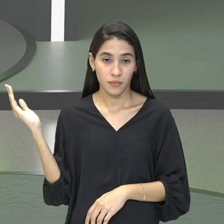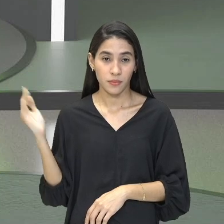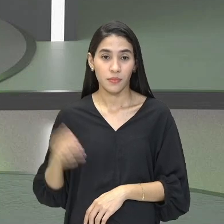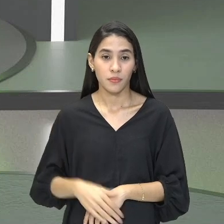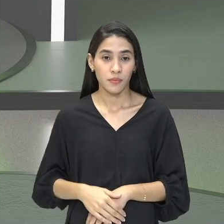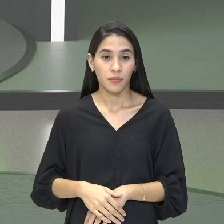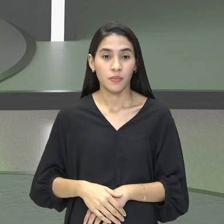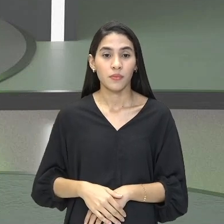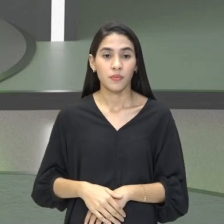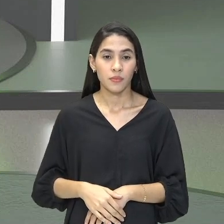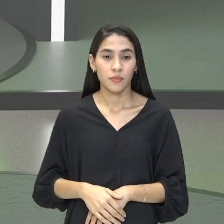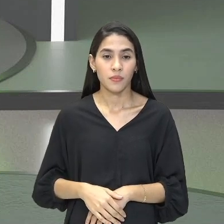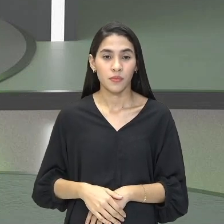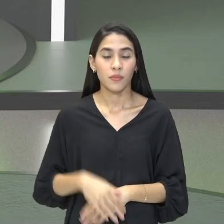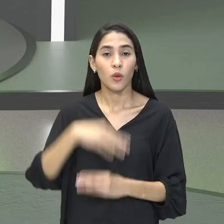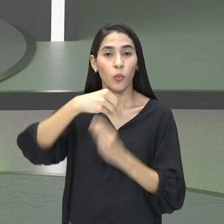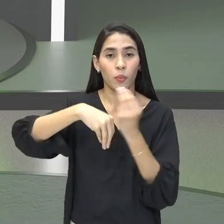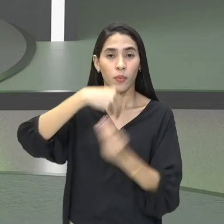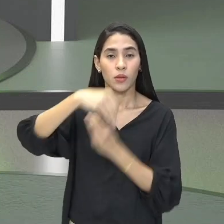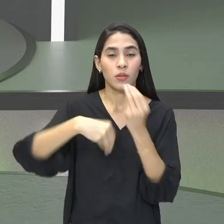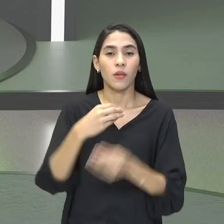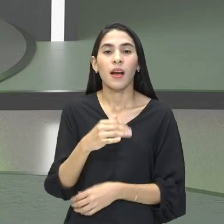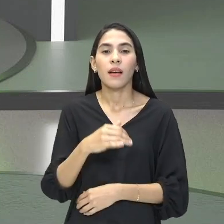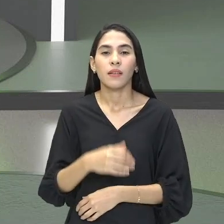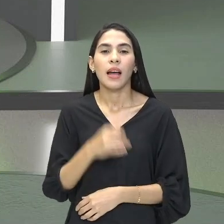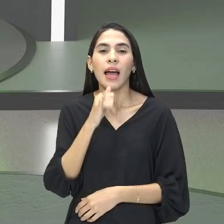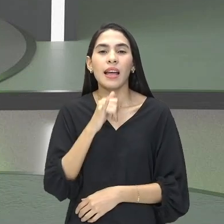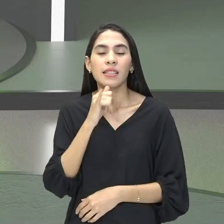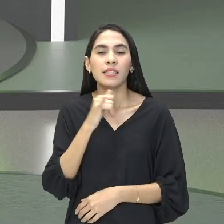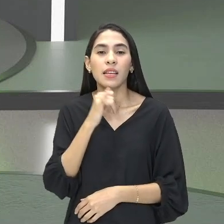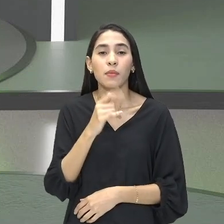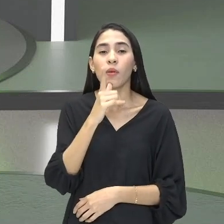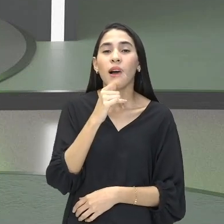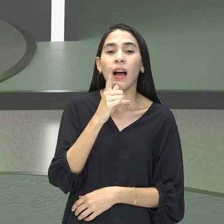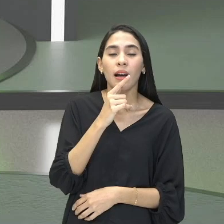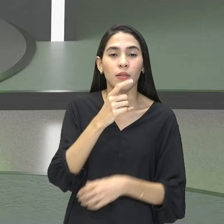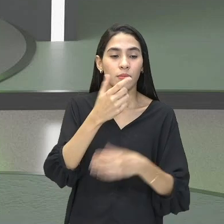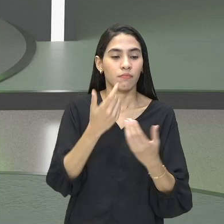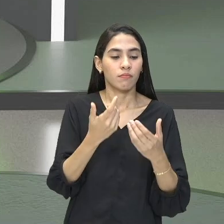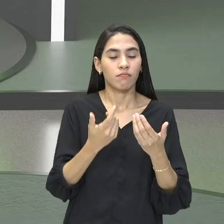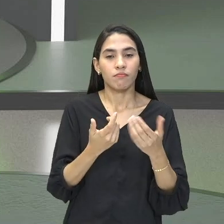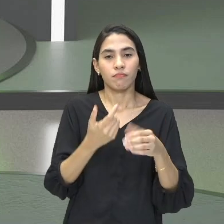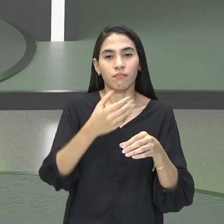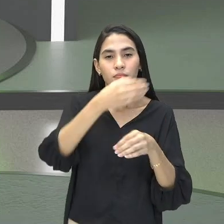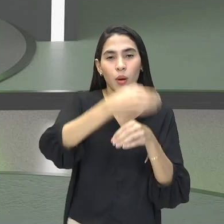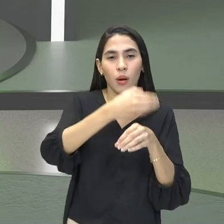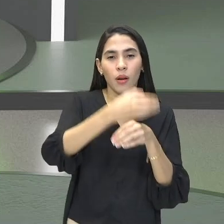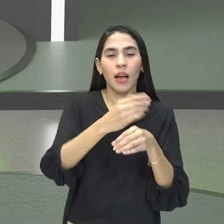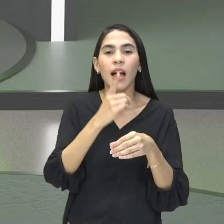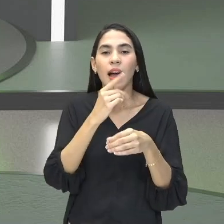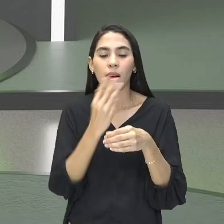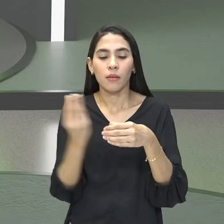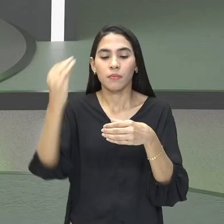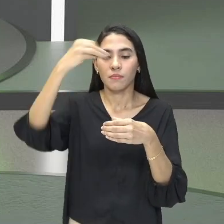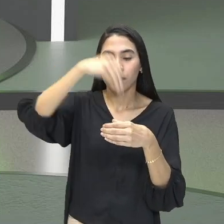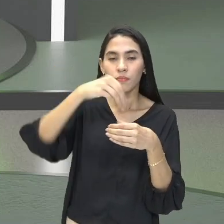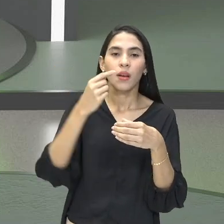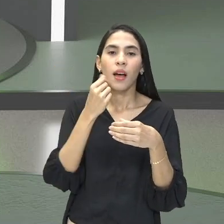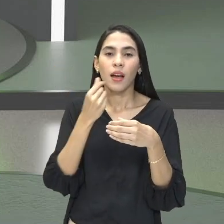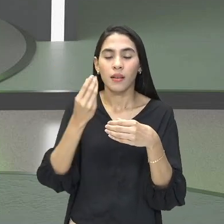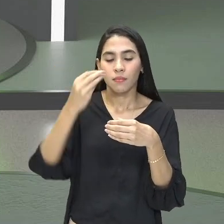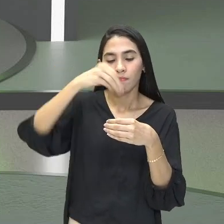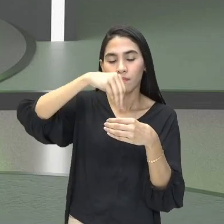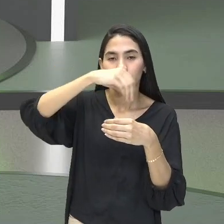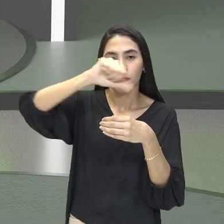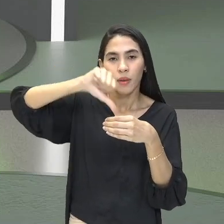de uma solução, água e sal. Exemplo de um coloide, o leite. E